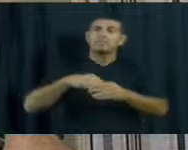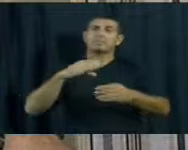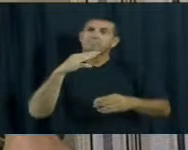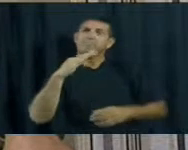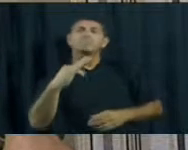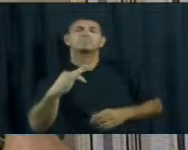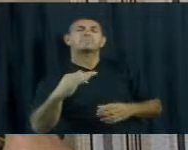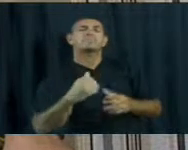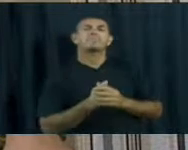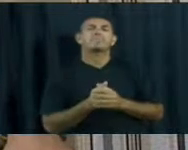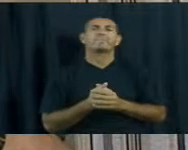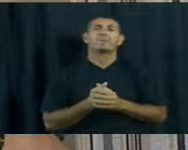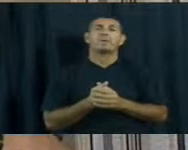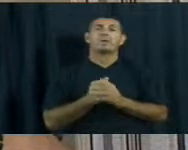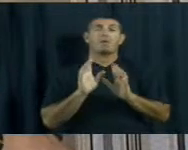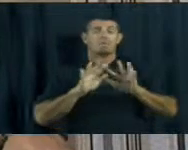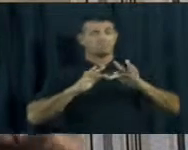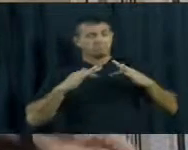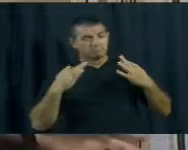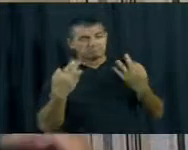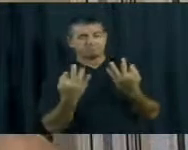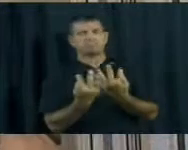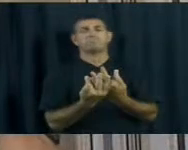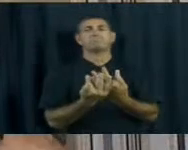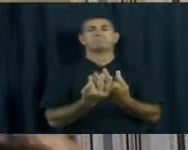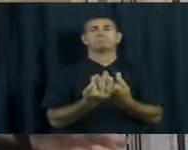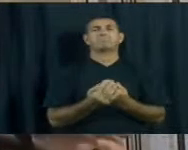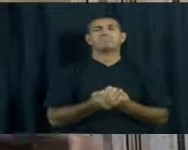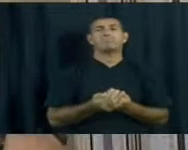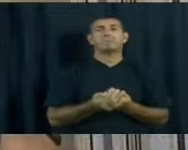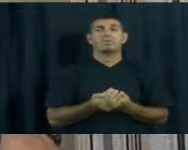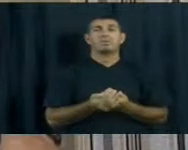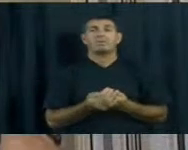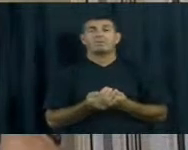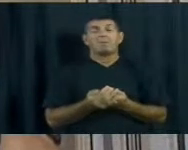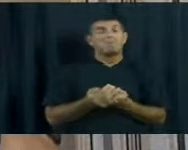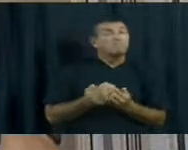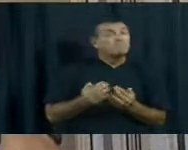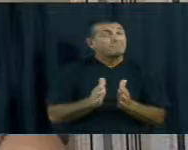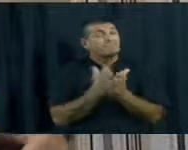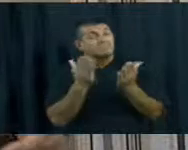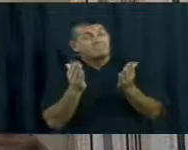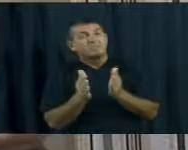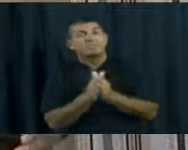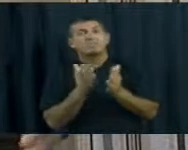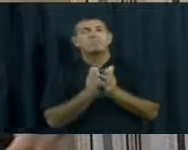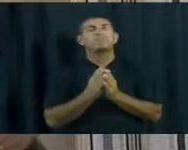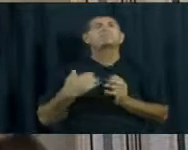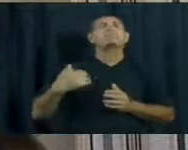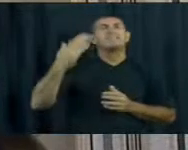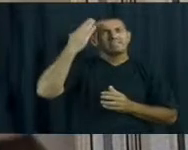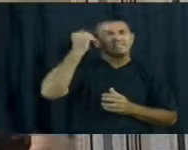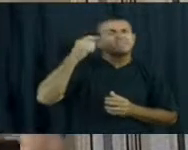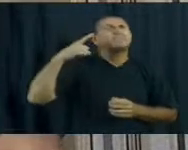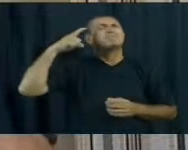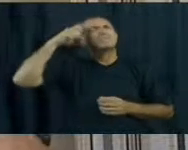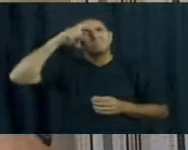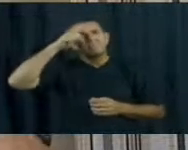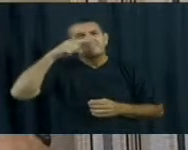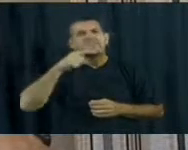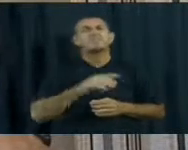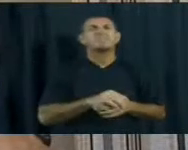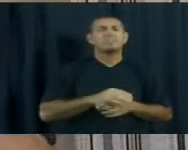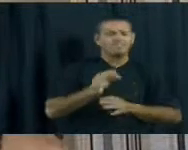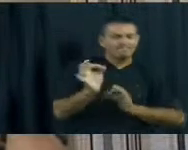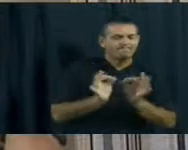E vinha de uma família que também não tinha muito recurso, né, e sabia como era difícil você conseguir um tratamento